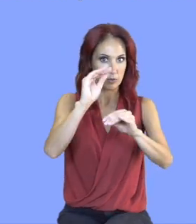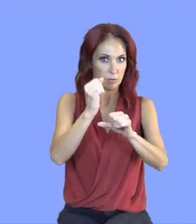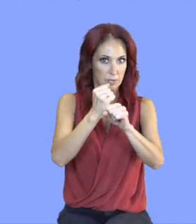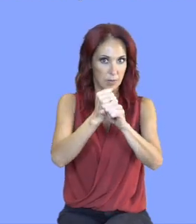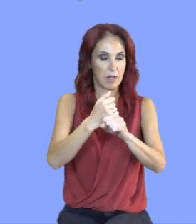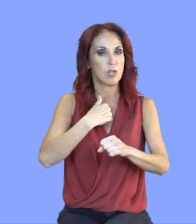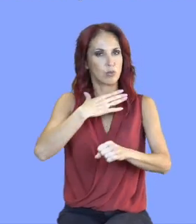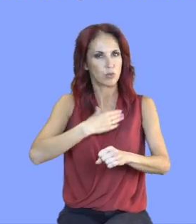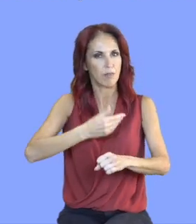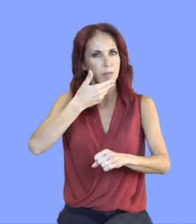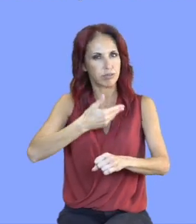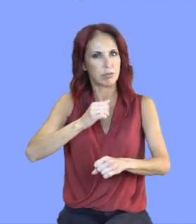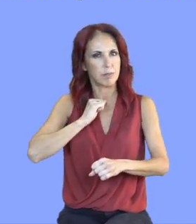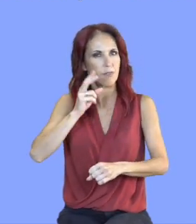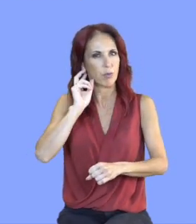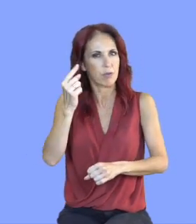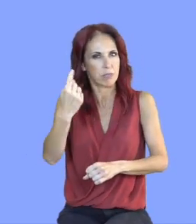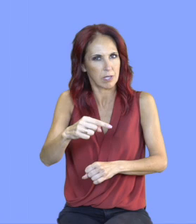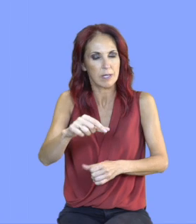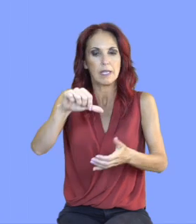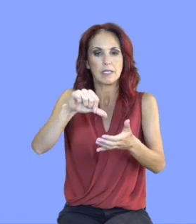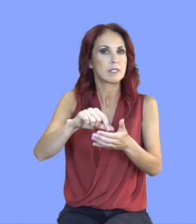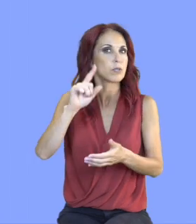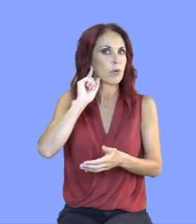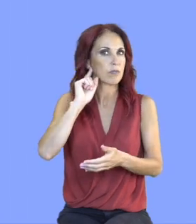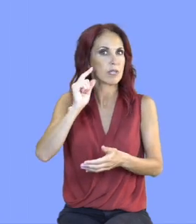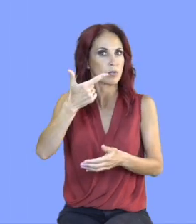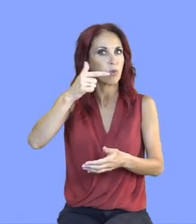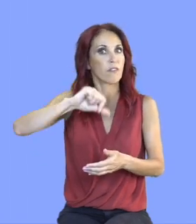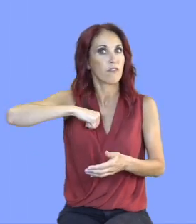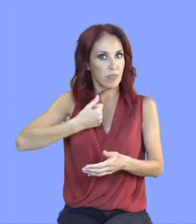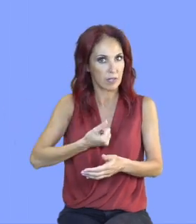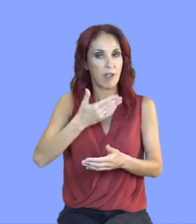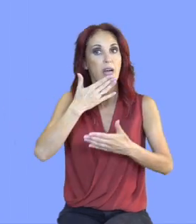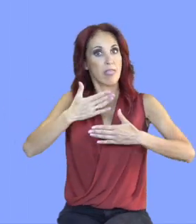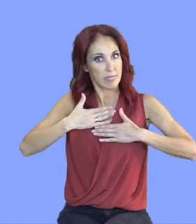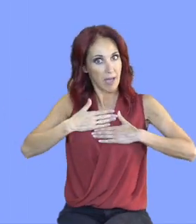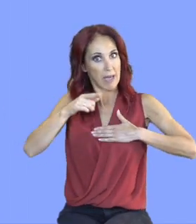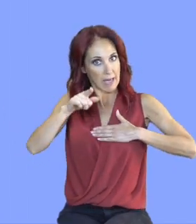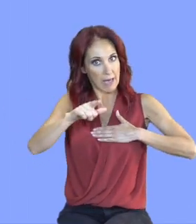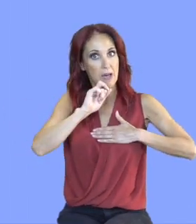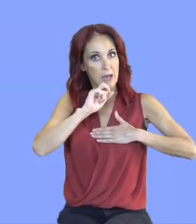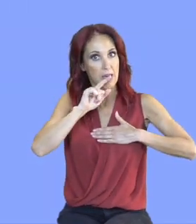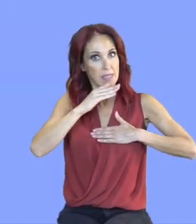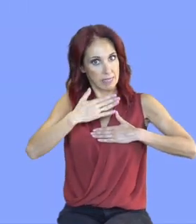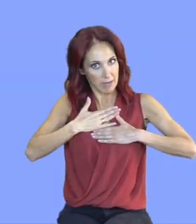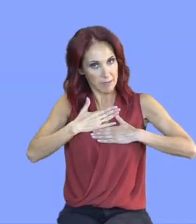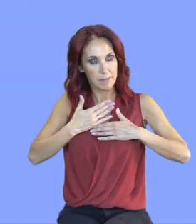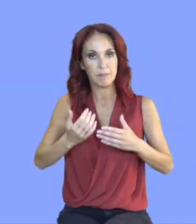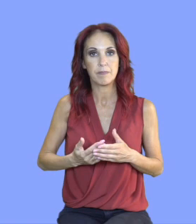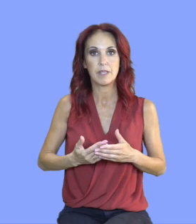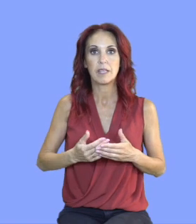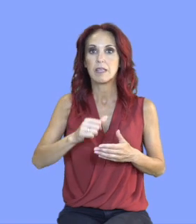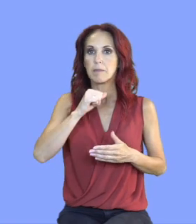educação e gostaria de ver validados os meus conhecimentos. E o Centro Qualifica de Henriques Nogueira, em Torres Vedras, proporcionou-me essa